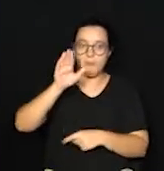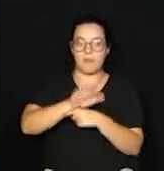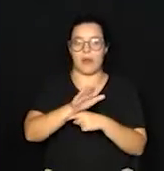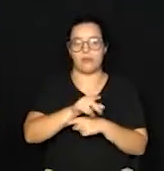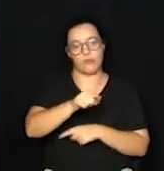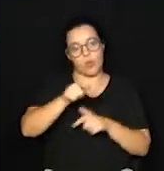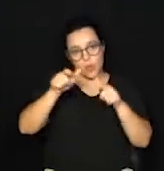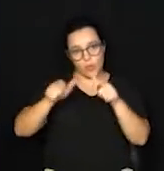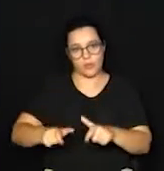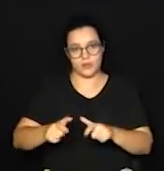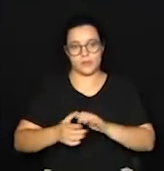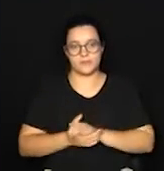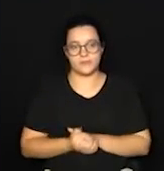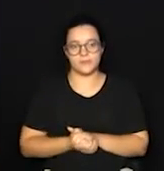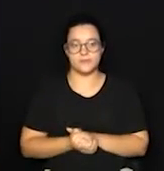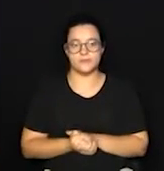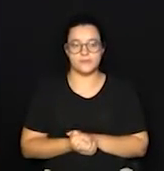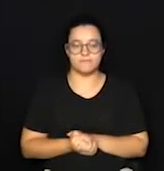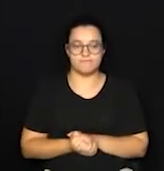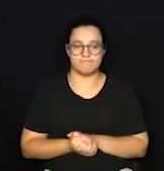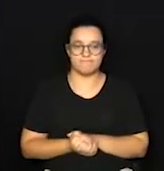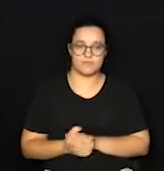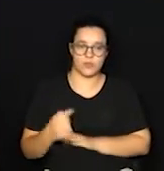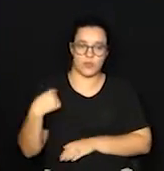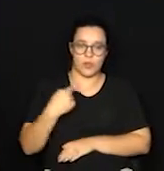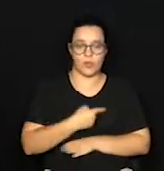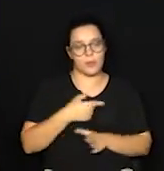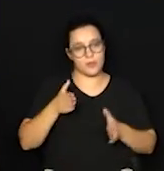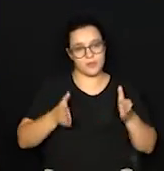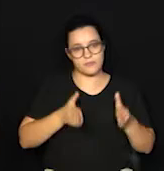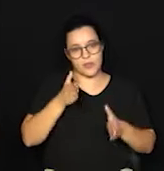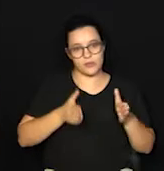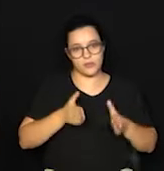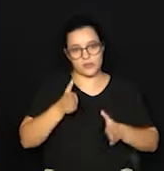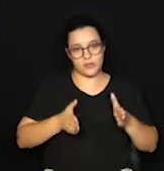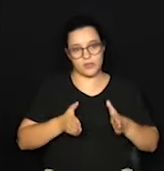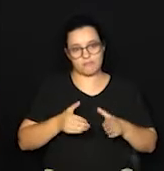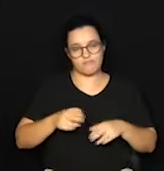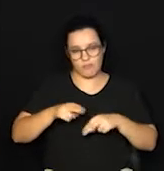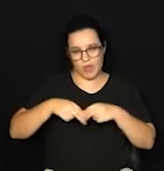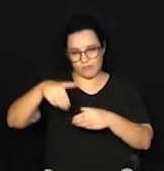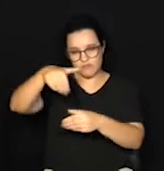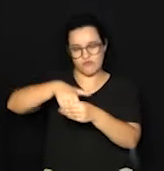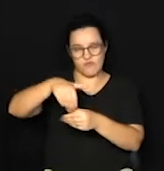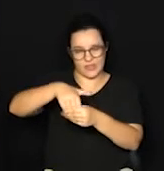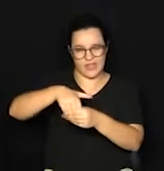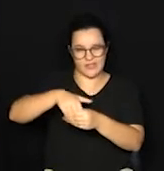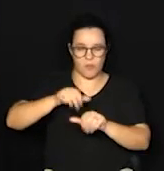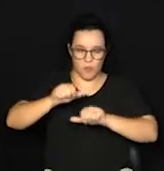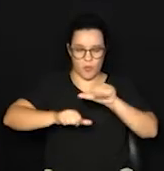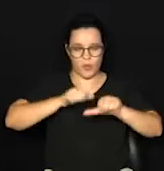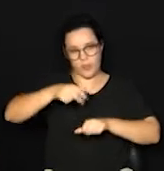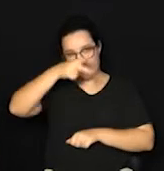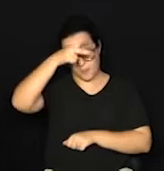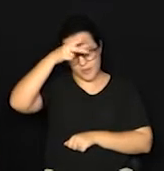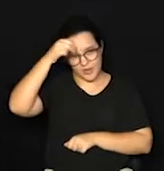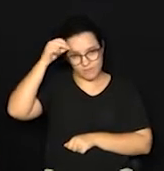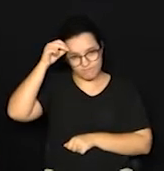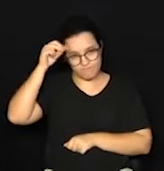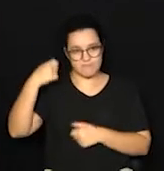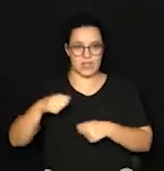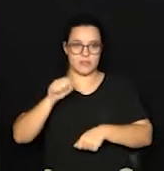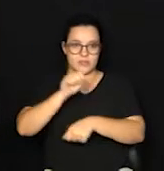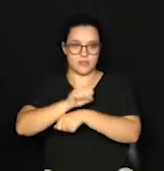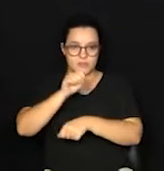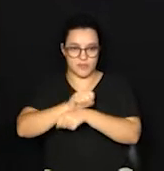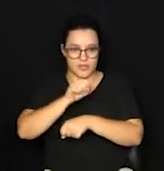unidade. Nós estamos num período de transição eleitoral, né? Então nós temos que esperar,